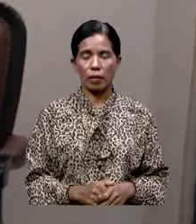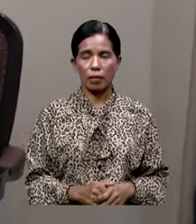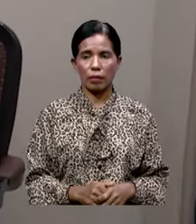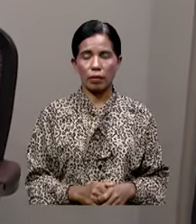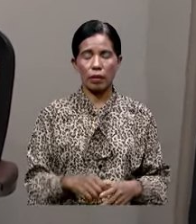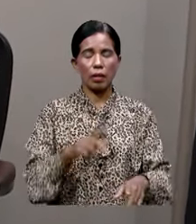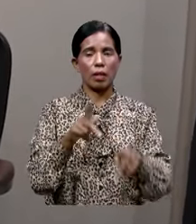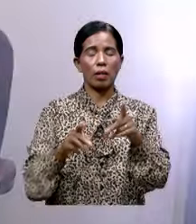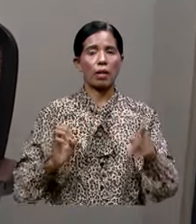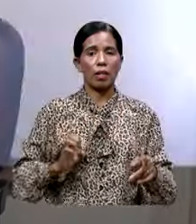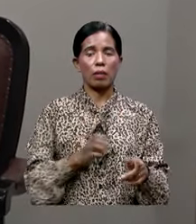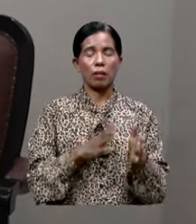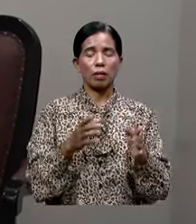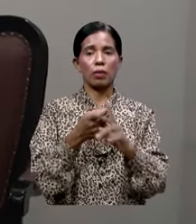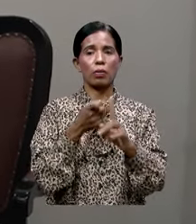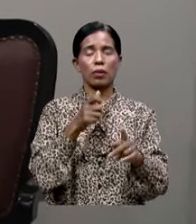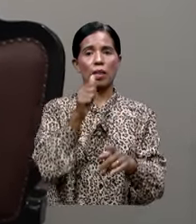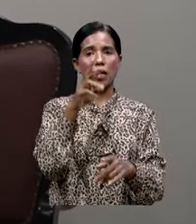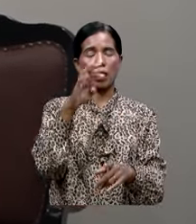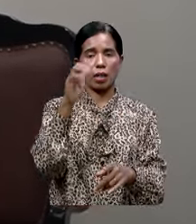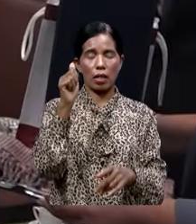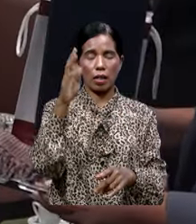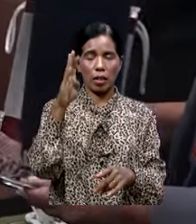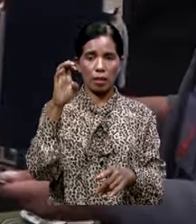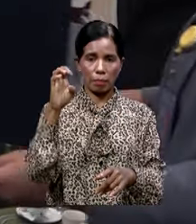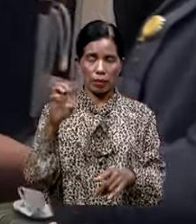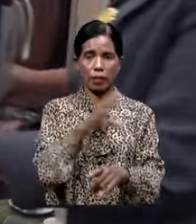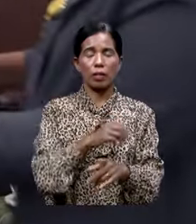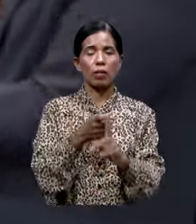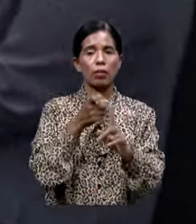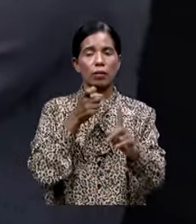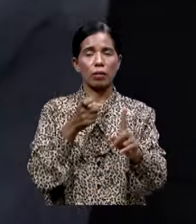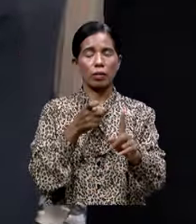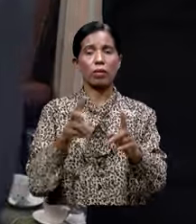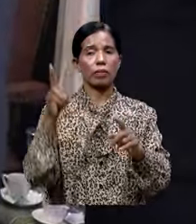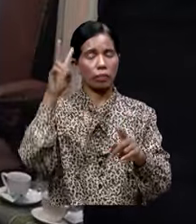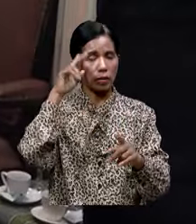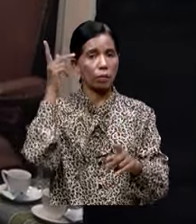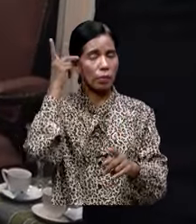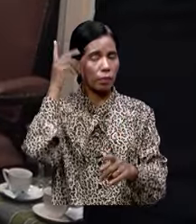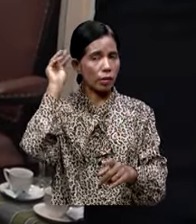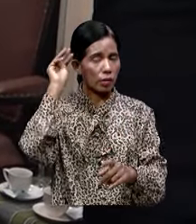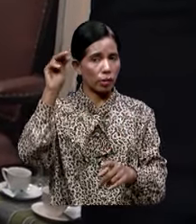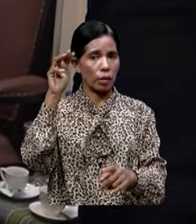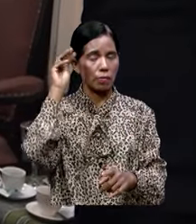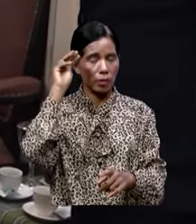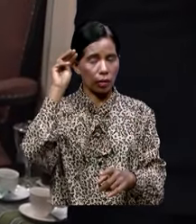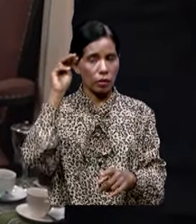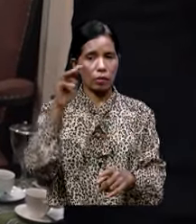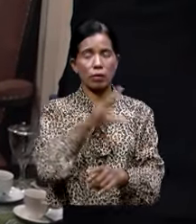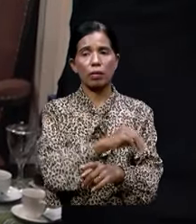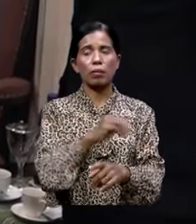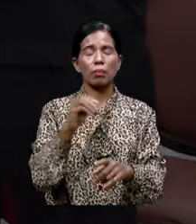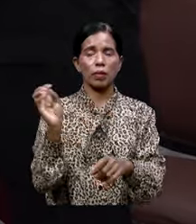Enviado especial Emirados Árabes Unidos Assunto Pacífico, nebe acompanha Rússia Vice-Primeiro-Ministro, Ministro Coordenador